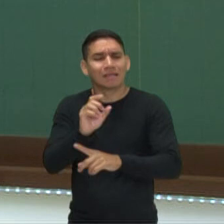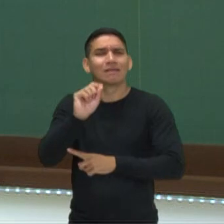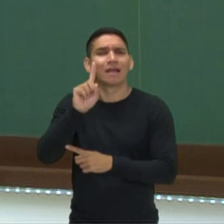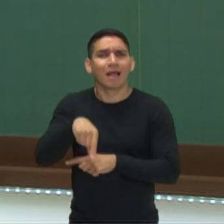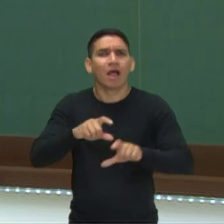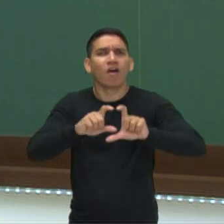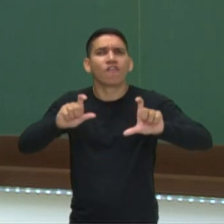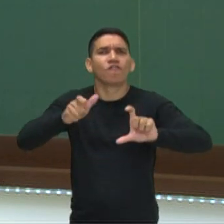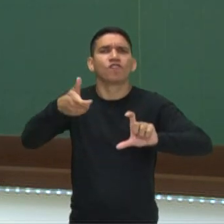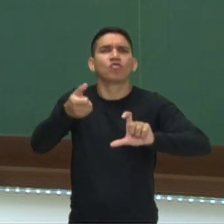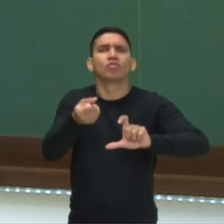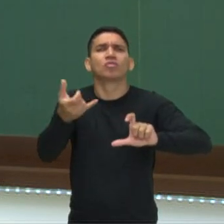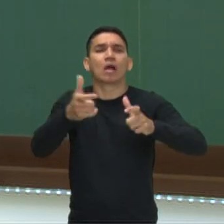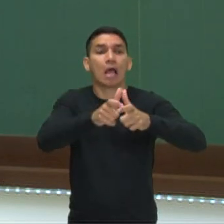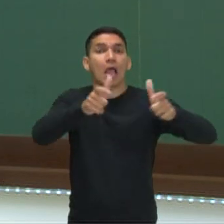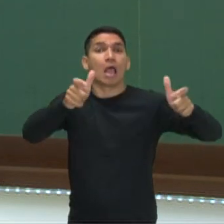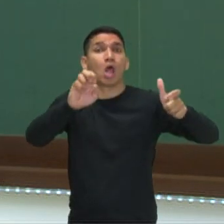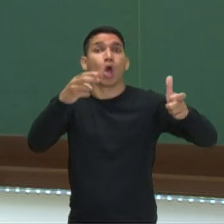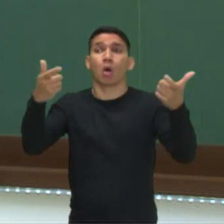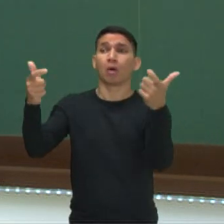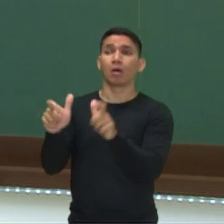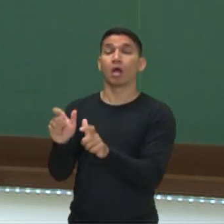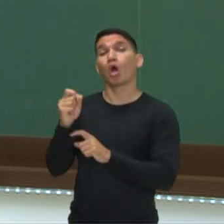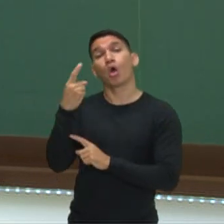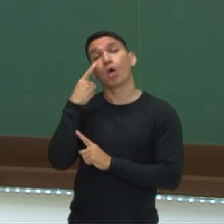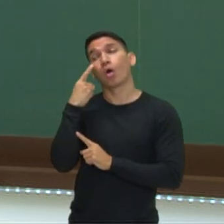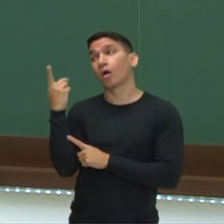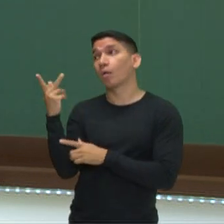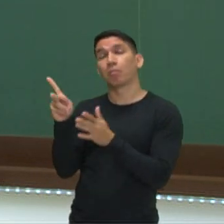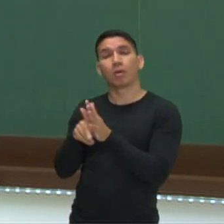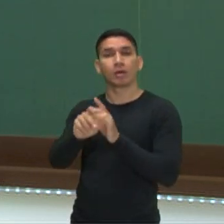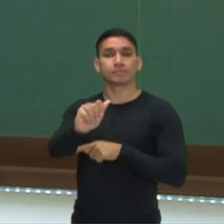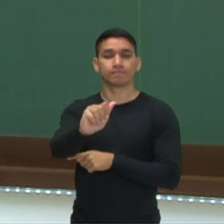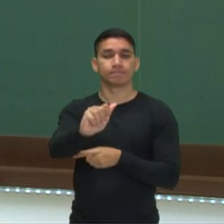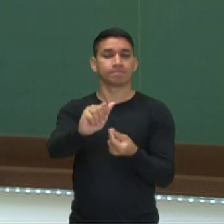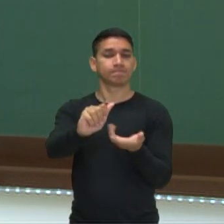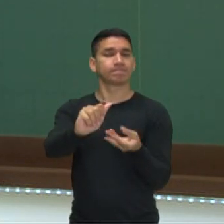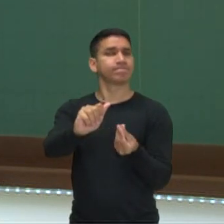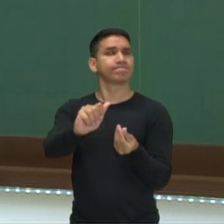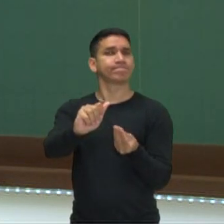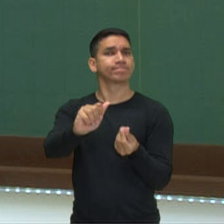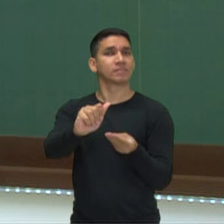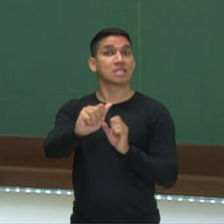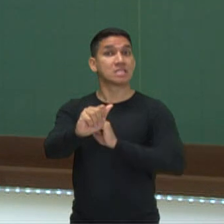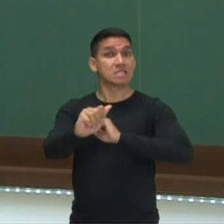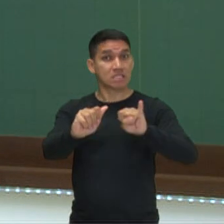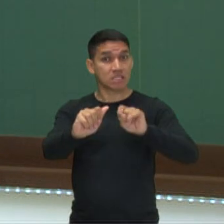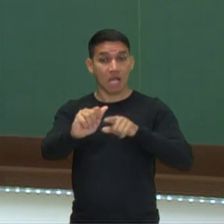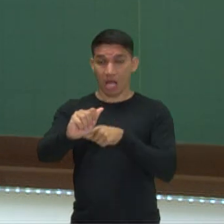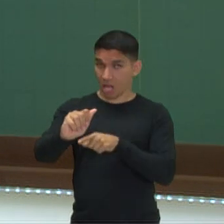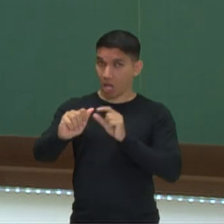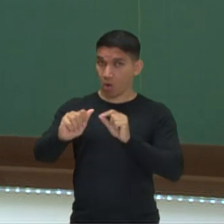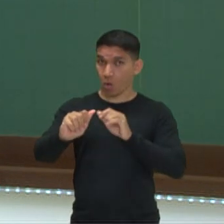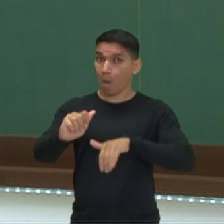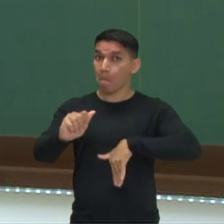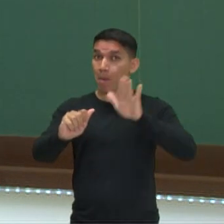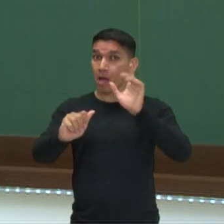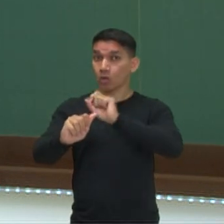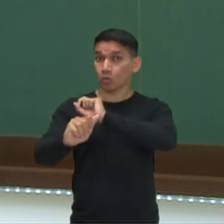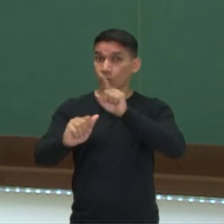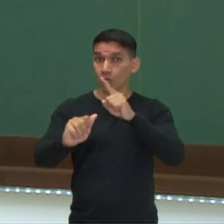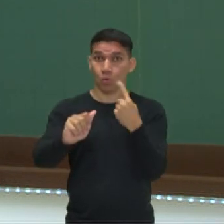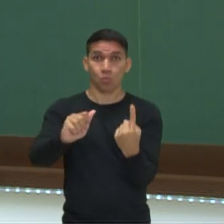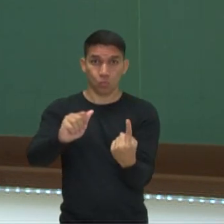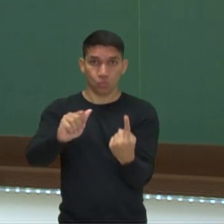função é crescente ou decrescente? Através do A, né? Então, se o meu A é maior do que